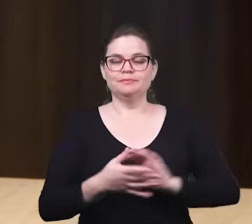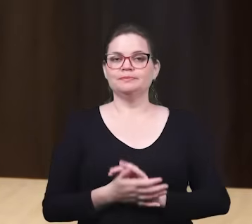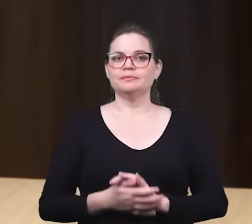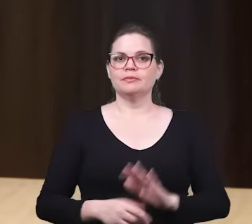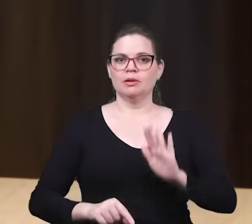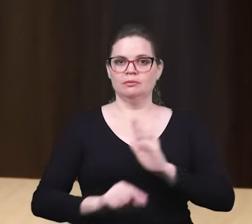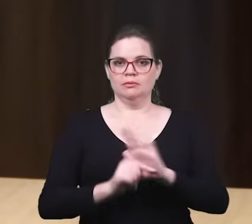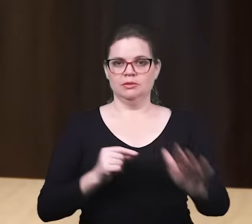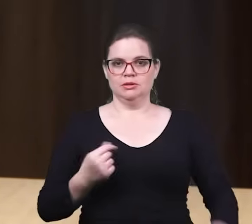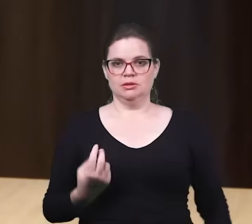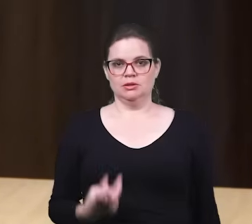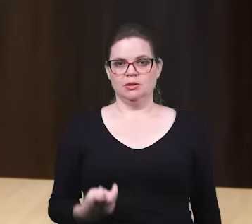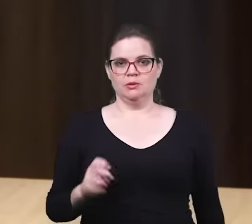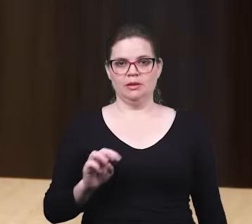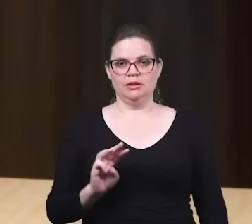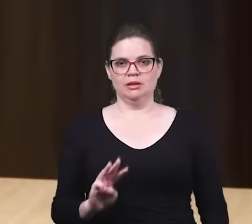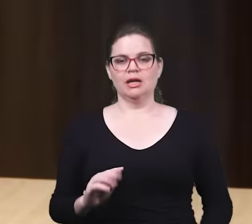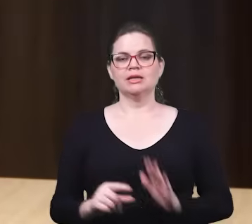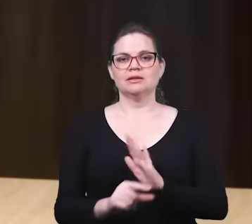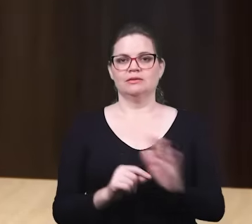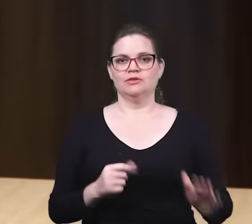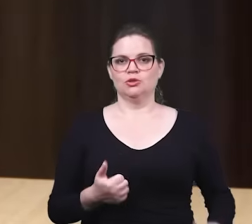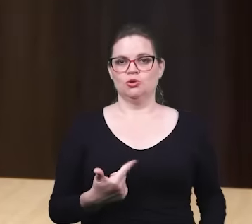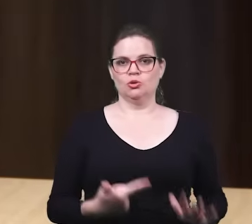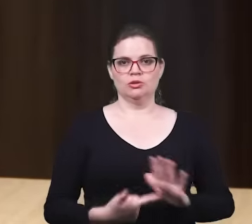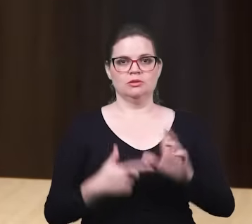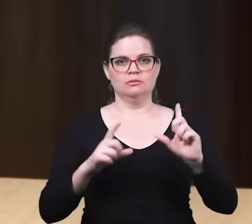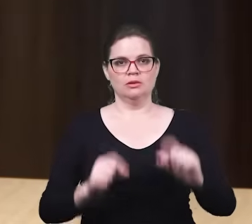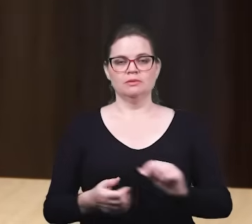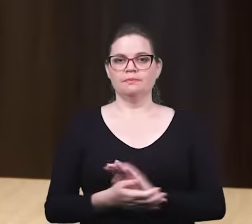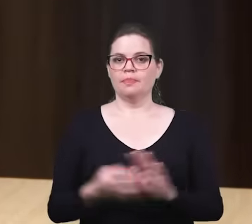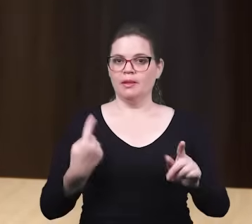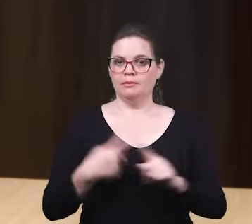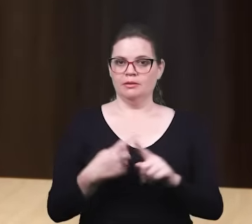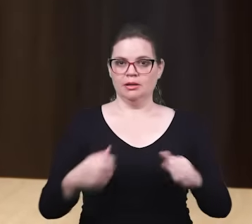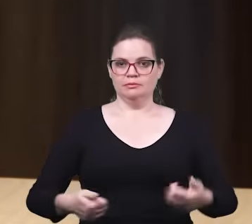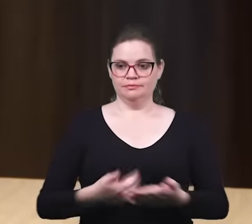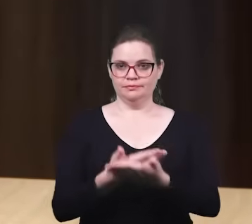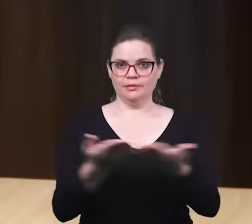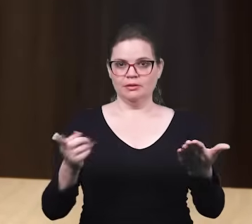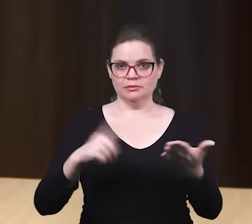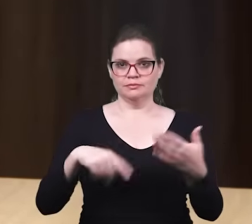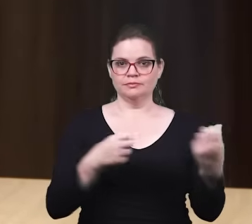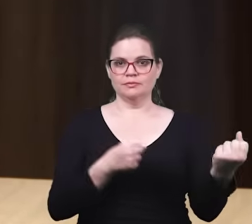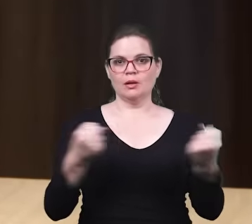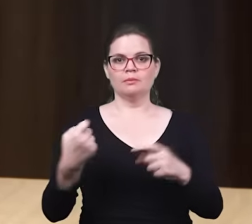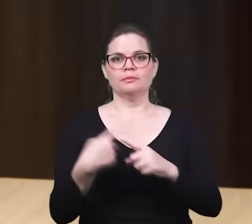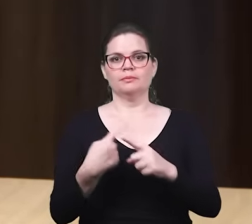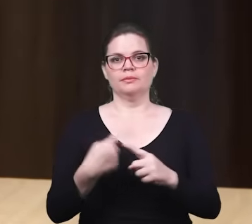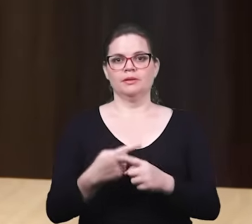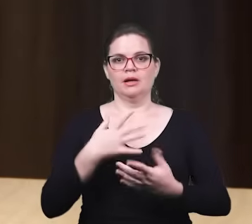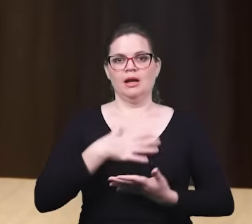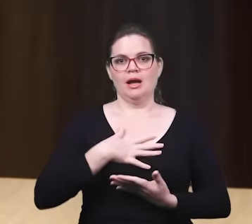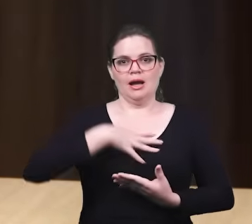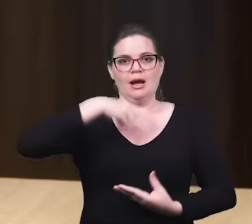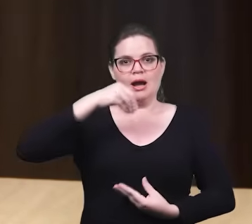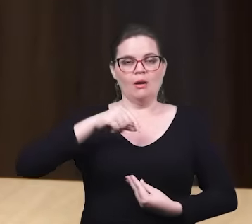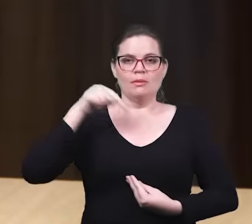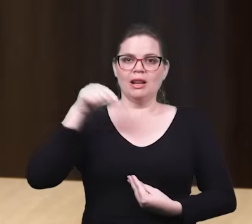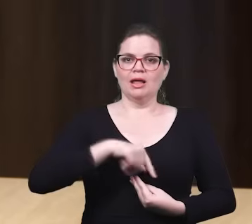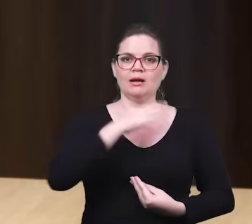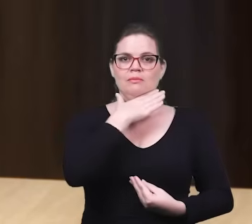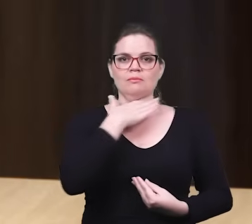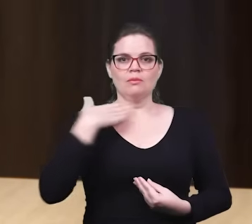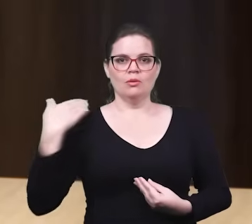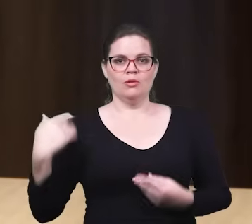darei a parte de muitos, e com os poderosos repartirá ele o despojo. Porquanto derramou a sua alma na morte, foi